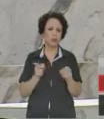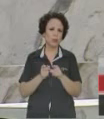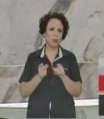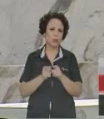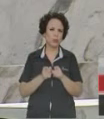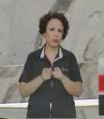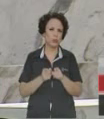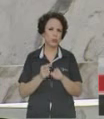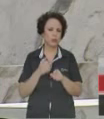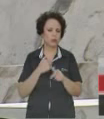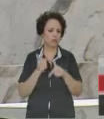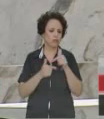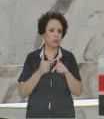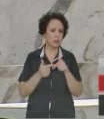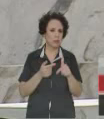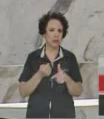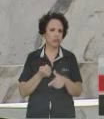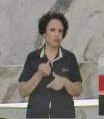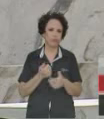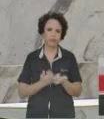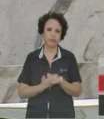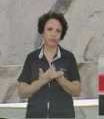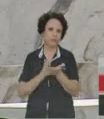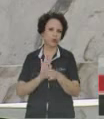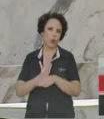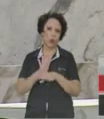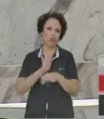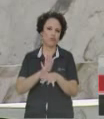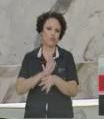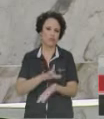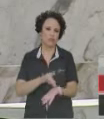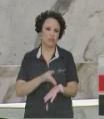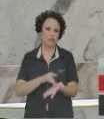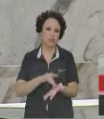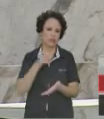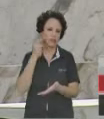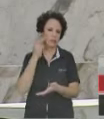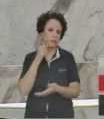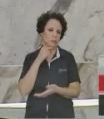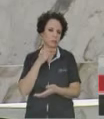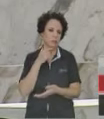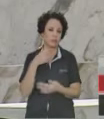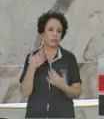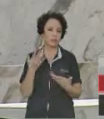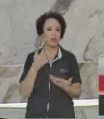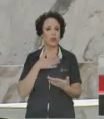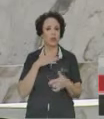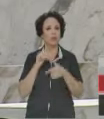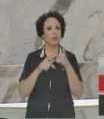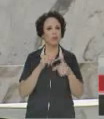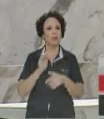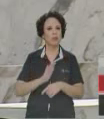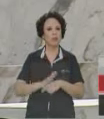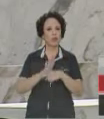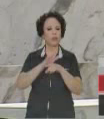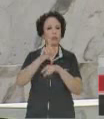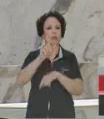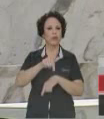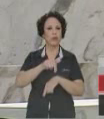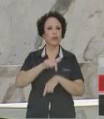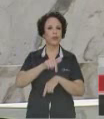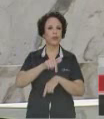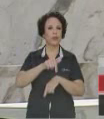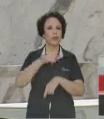pouco poderia contribuir de forma efetiva para o estado de são paulo então a minha contribuição é essa deixando de dar